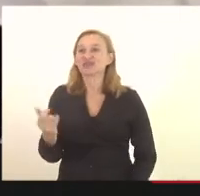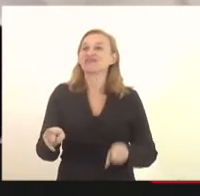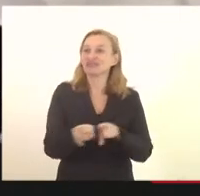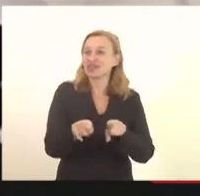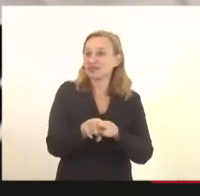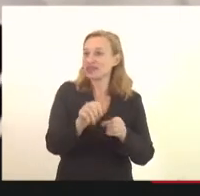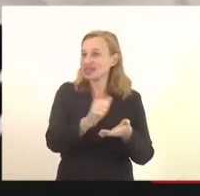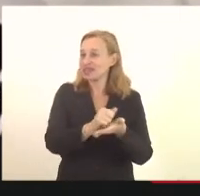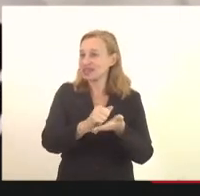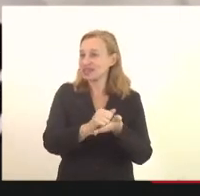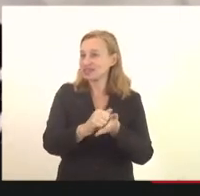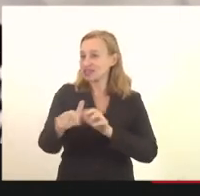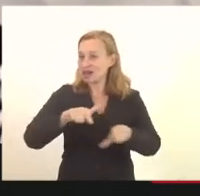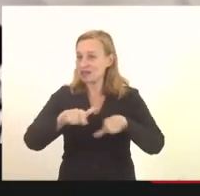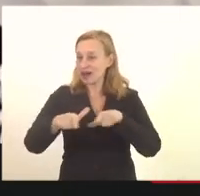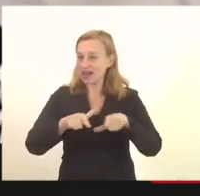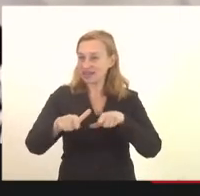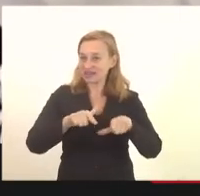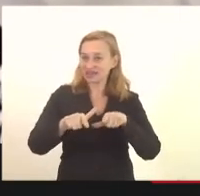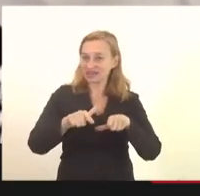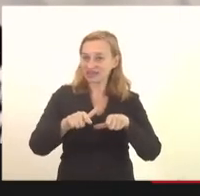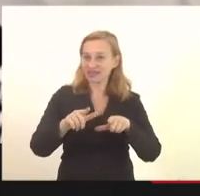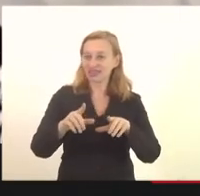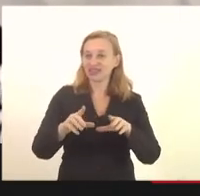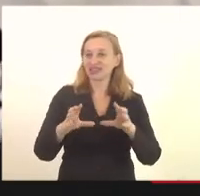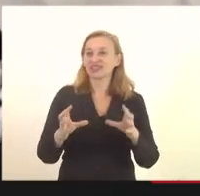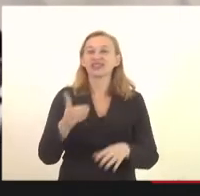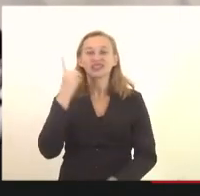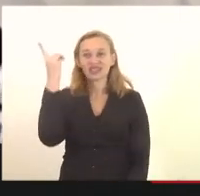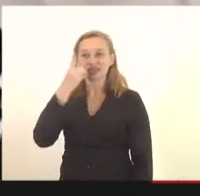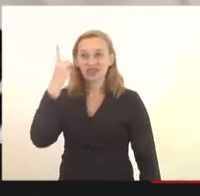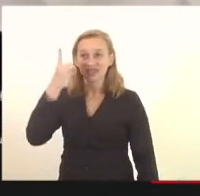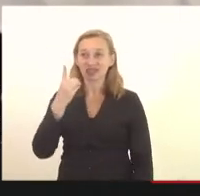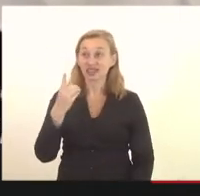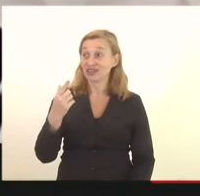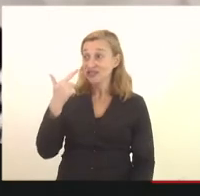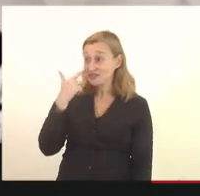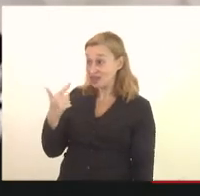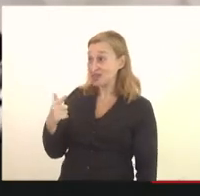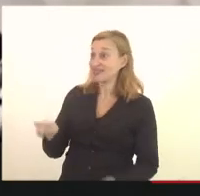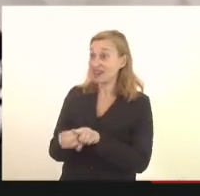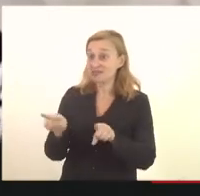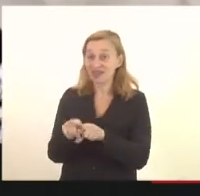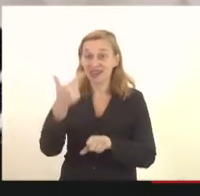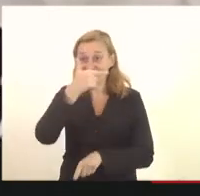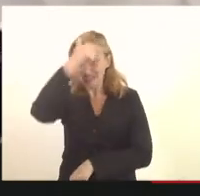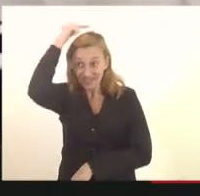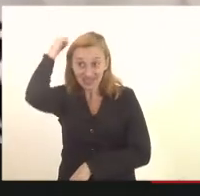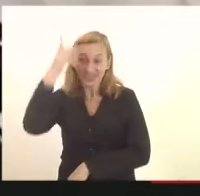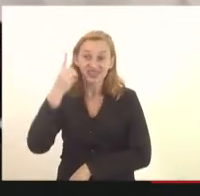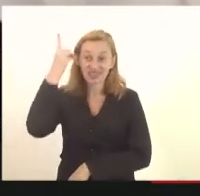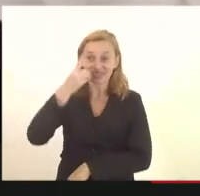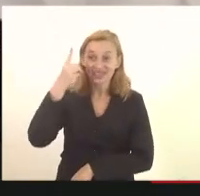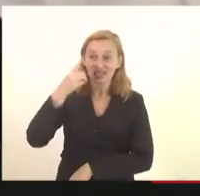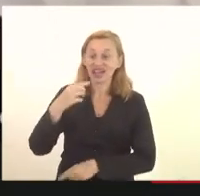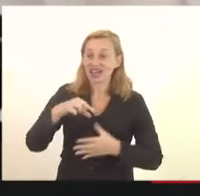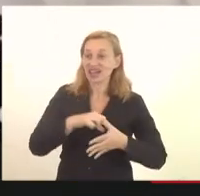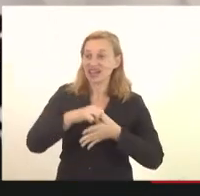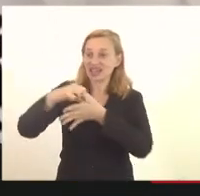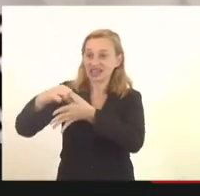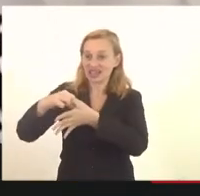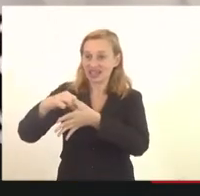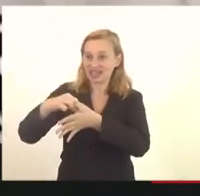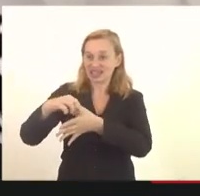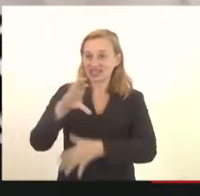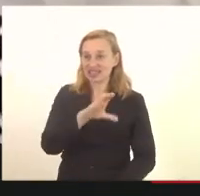atividades dessa Assembleia. E é sempre bom lhe ver, meu presidente Luiz Paulo, nosso líder natural nessa CPI. Muito obrigada, uma semana